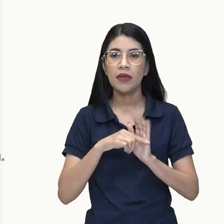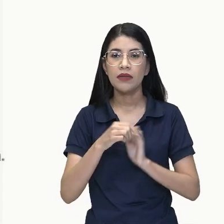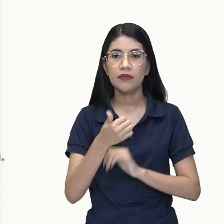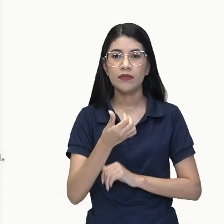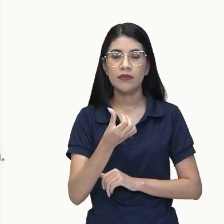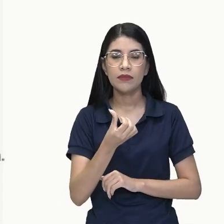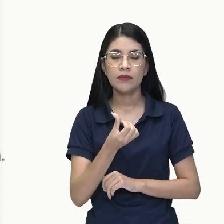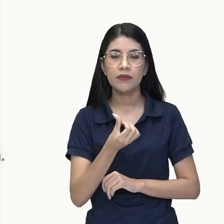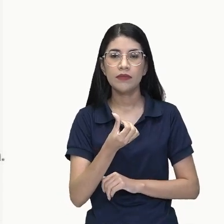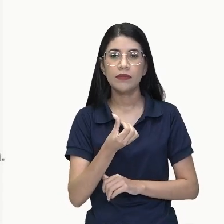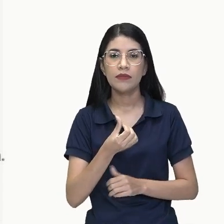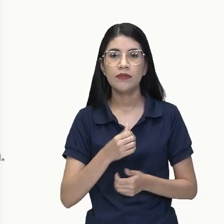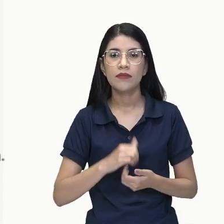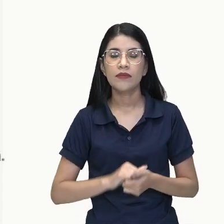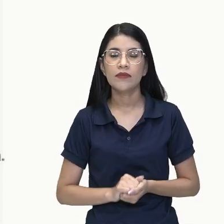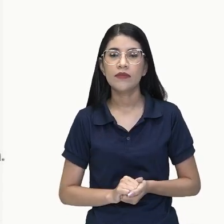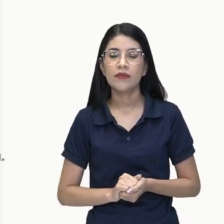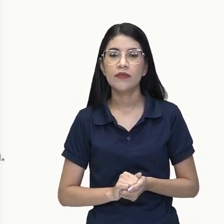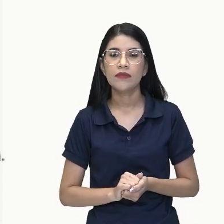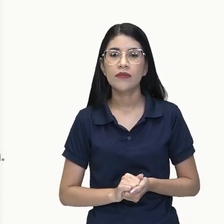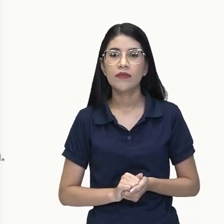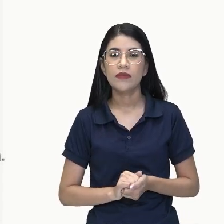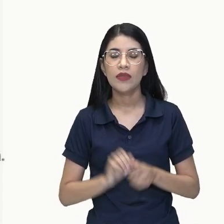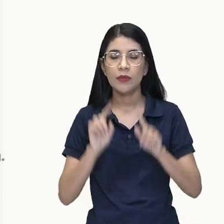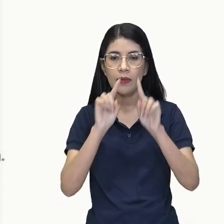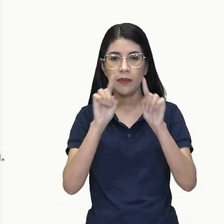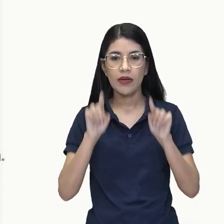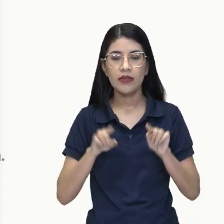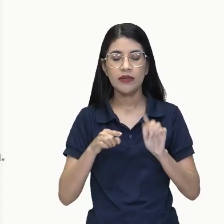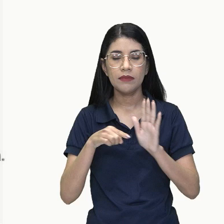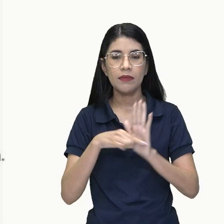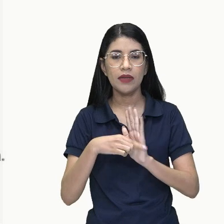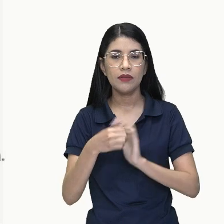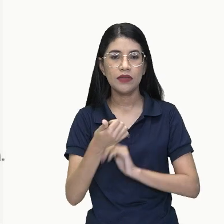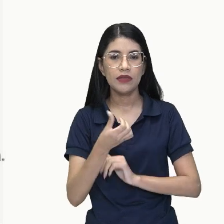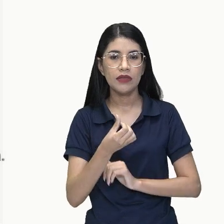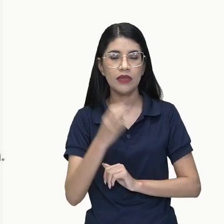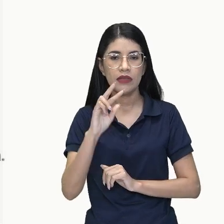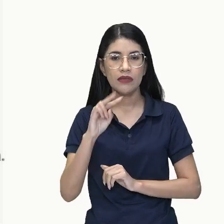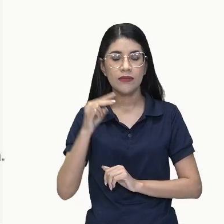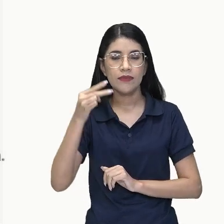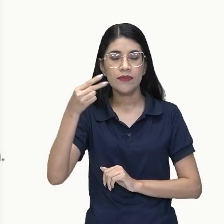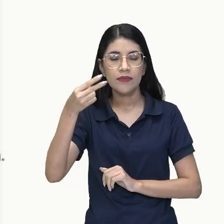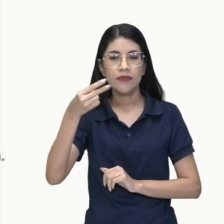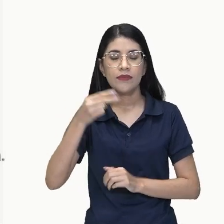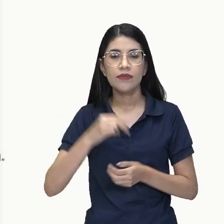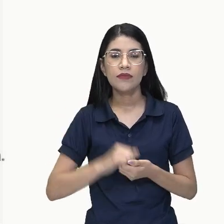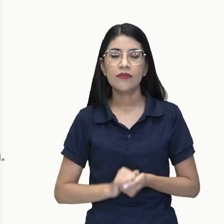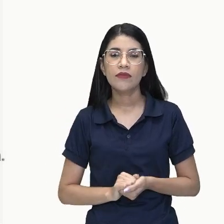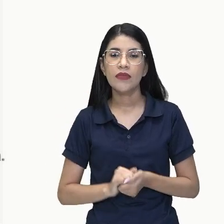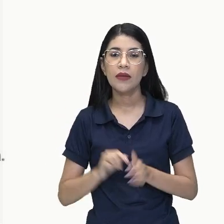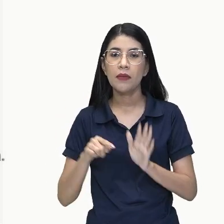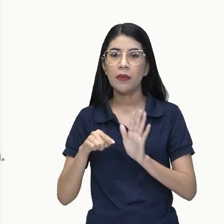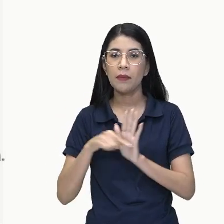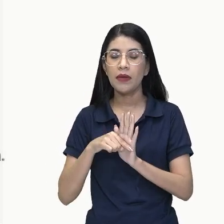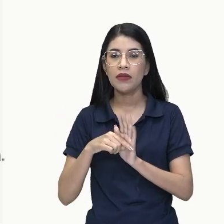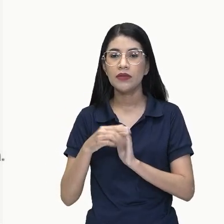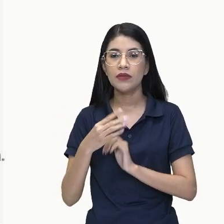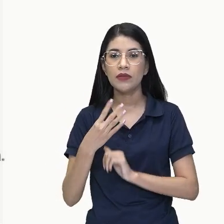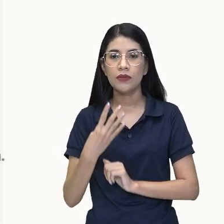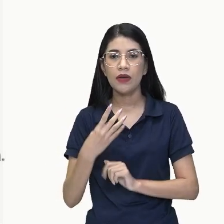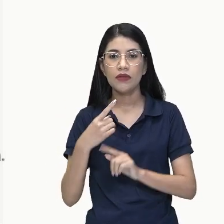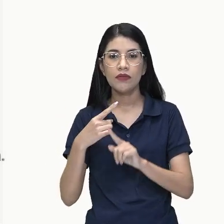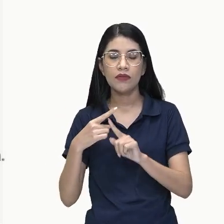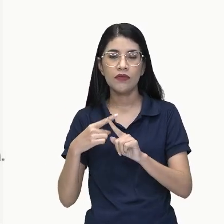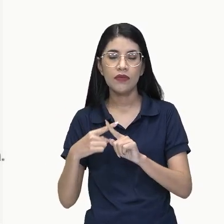Então, aqui vai ficar, ó, menos 16 elevado ao quadrado, tá? Menos 4 vezes o